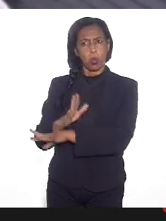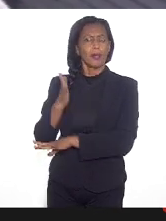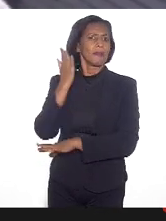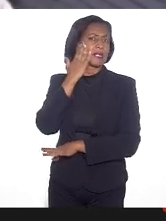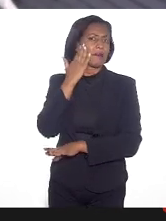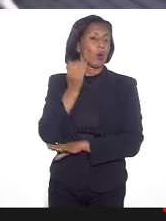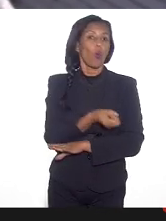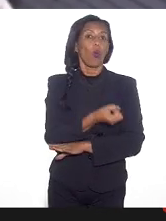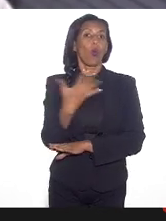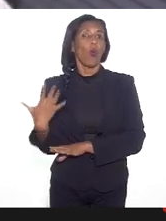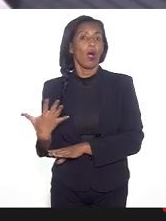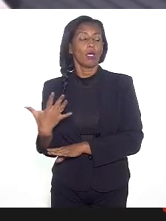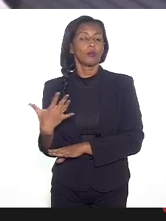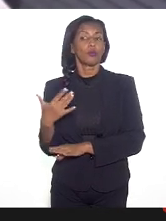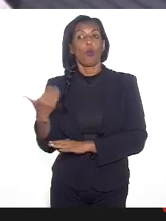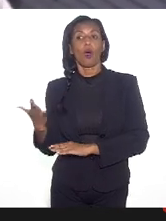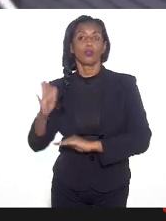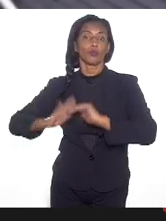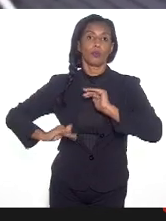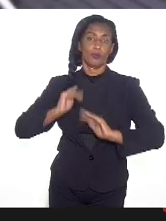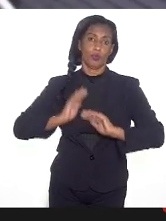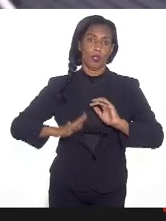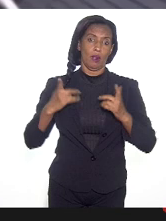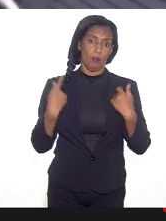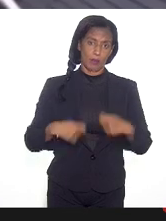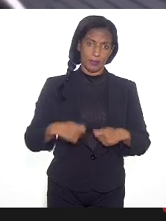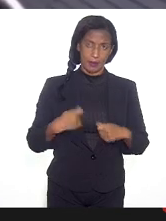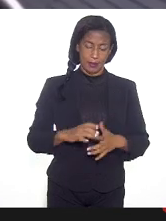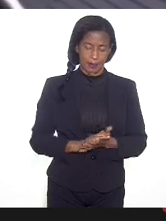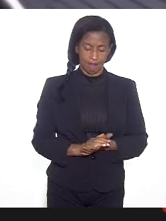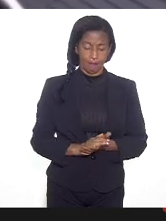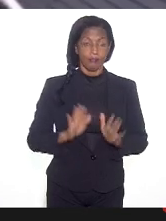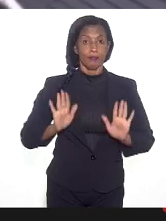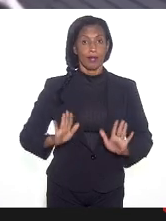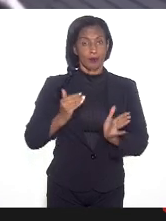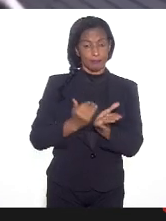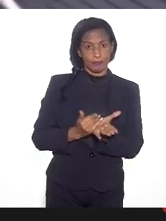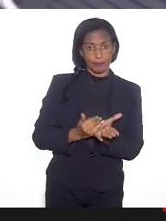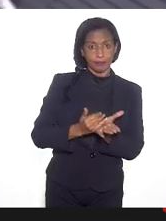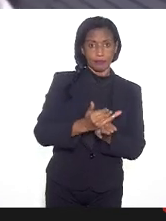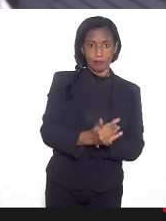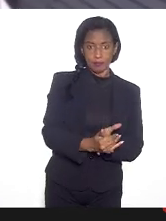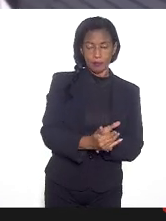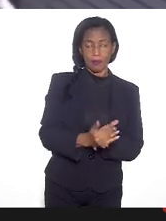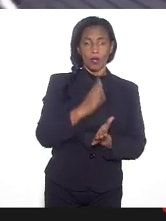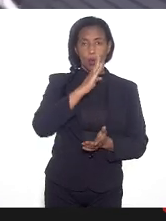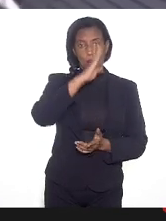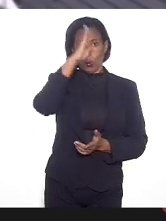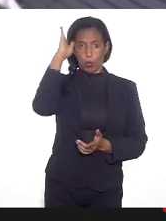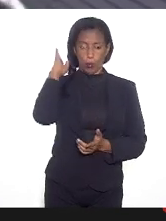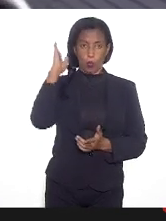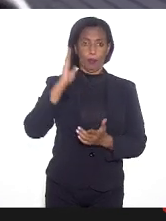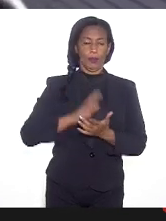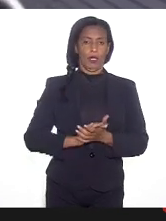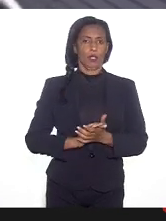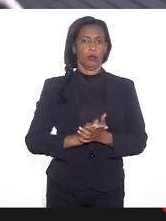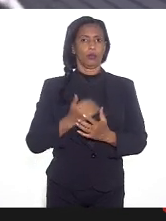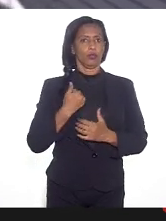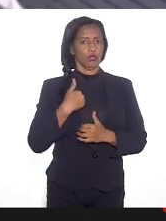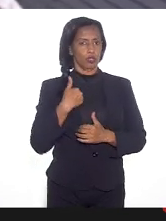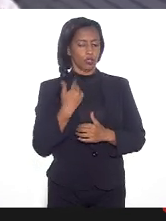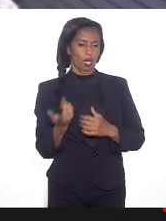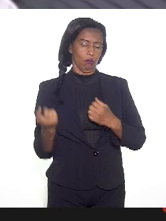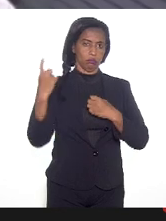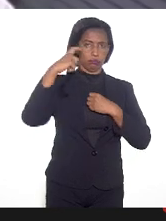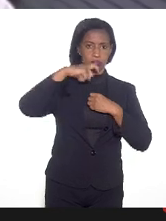quantos são e de que especialidade. A partir daí, o Corpo de Bombeiros já retomou,